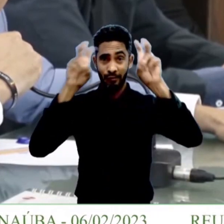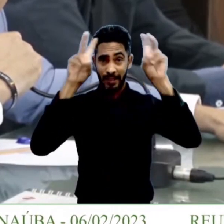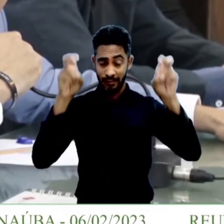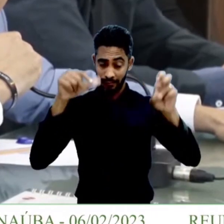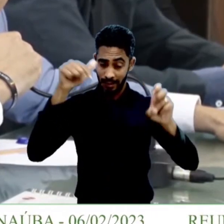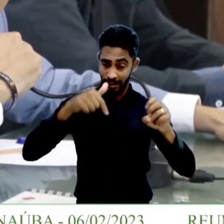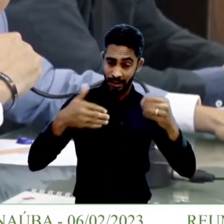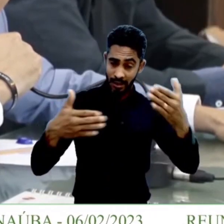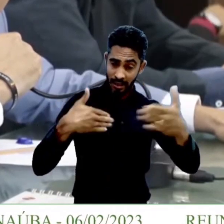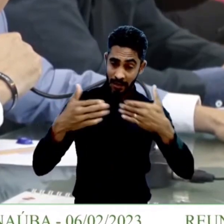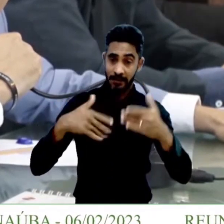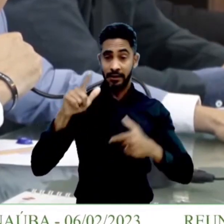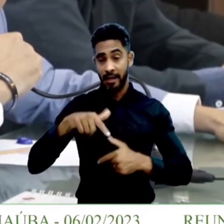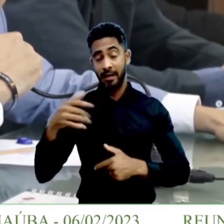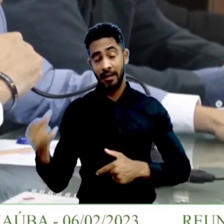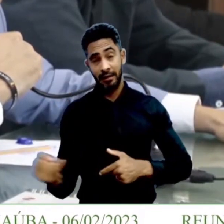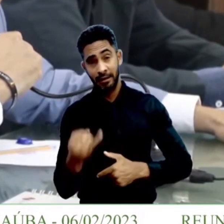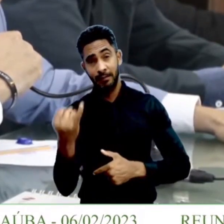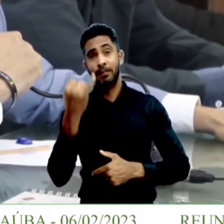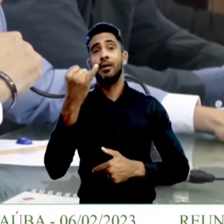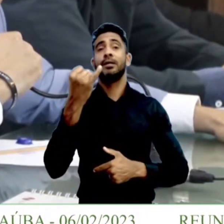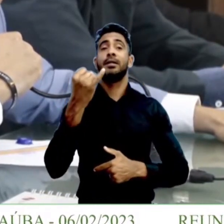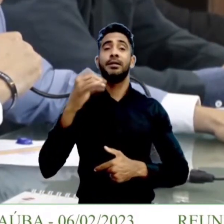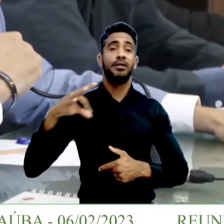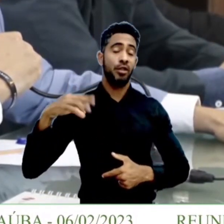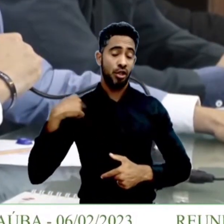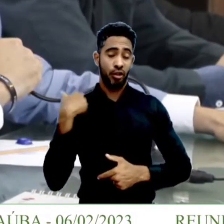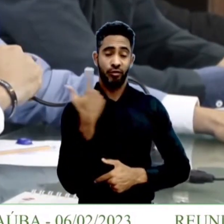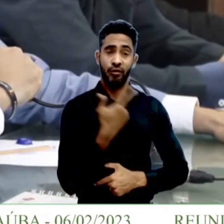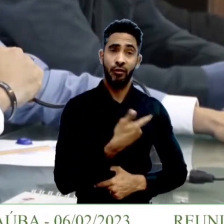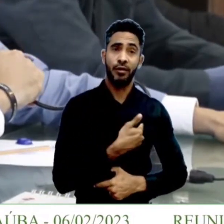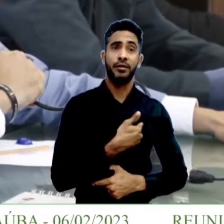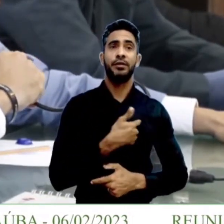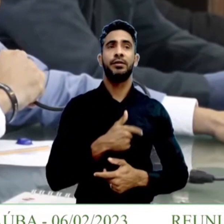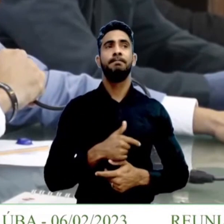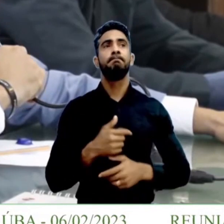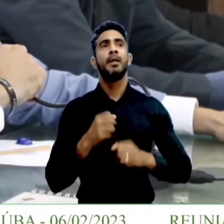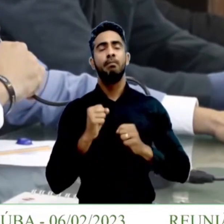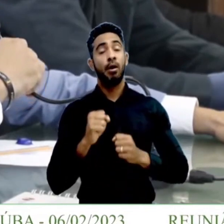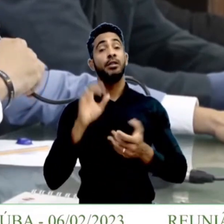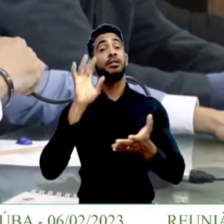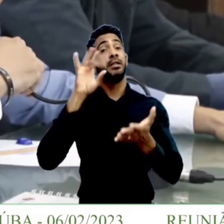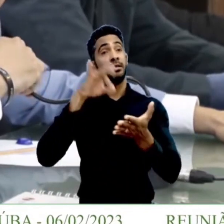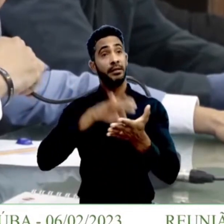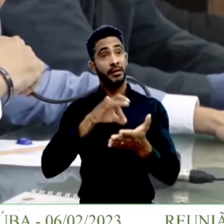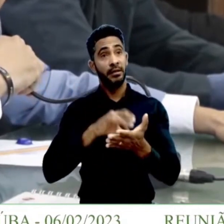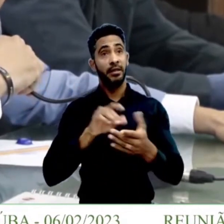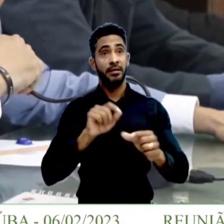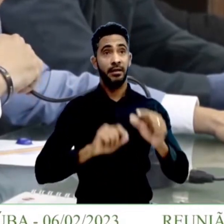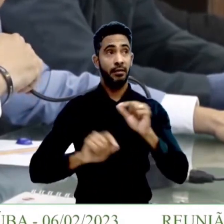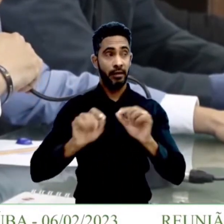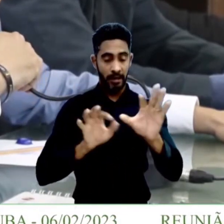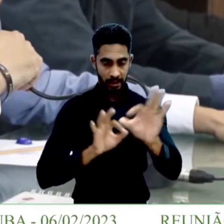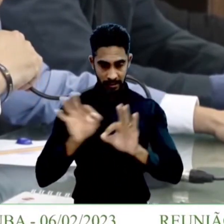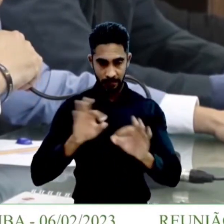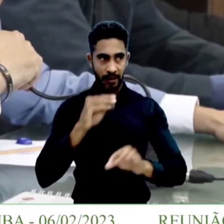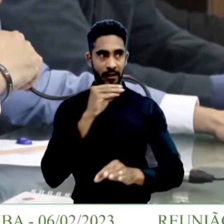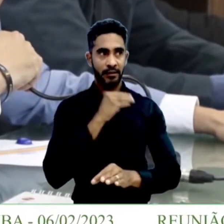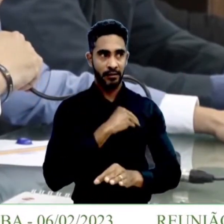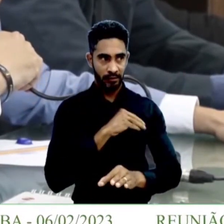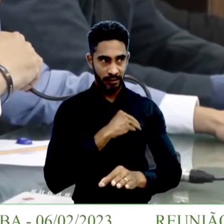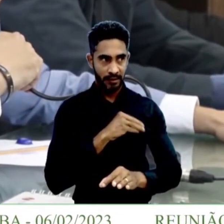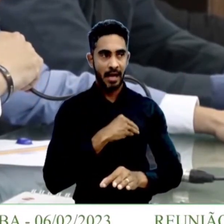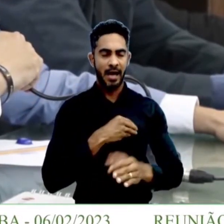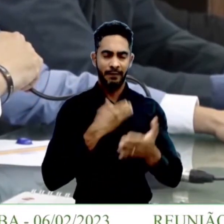debate aqui é de importância e de importância de todos nós. Pode ter certeza que esse plano de carga e salário ele vai ser